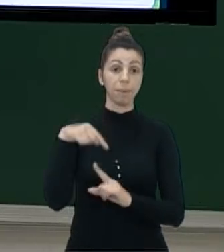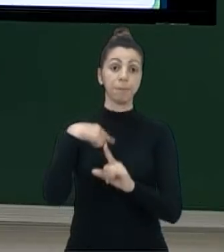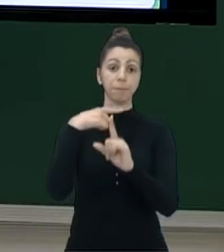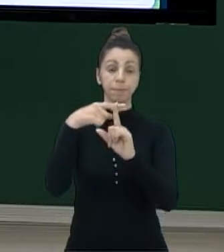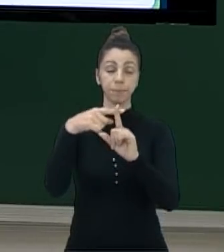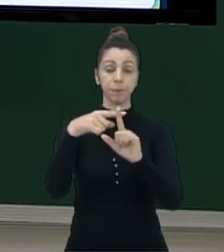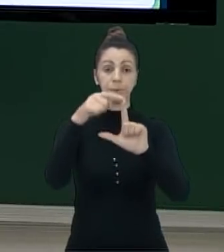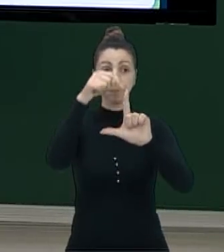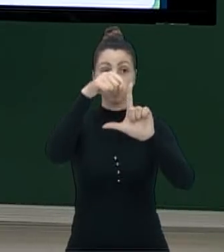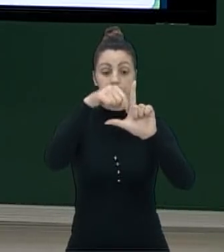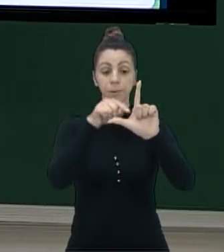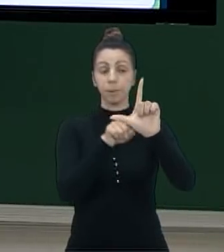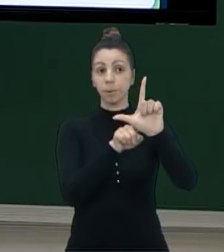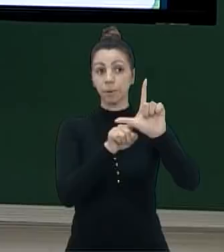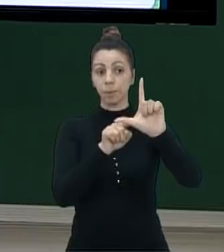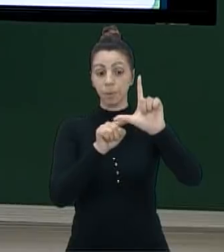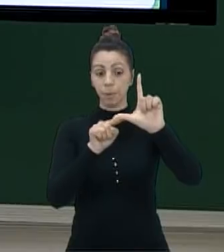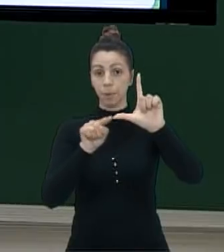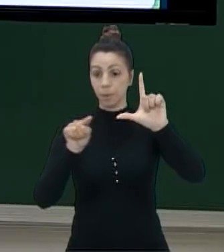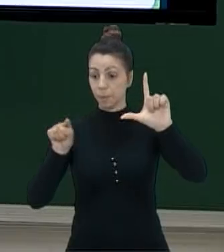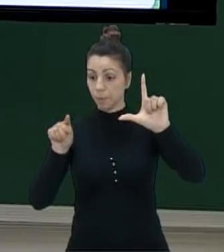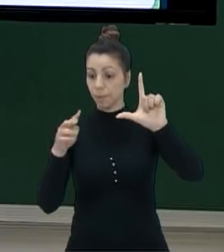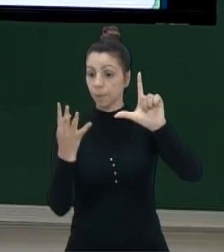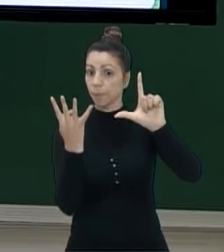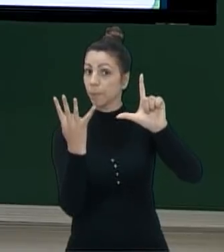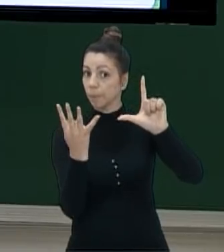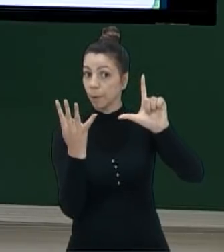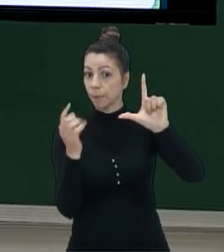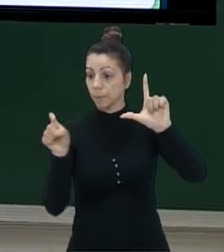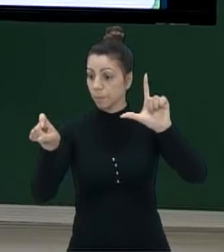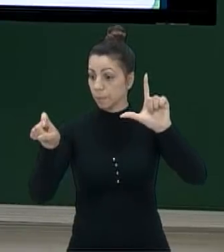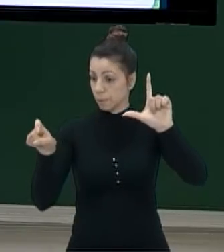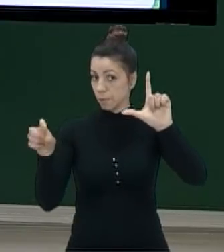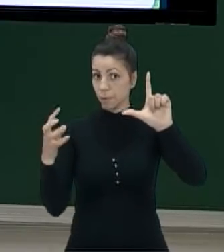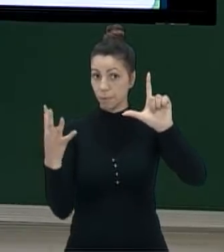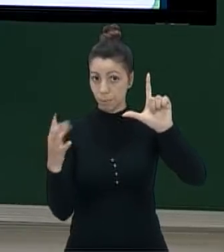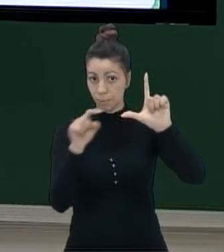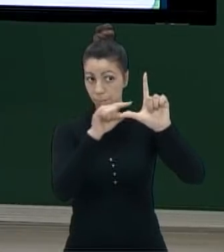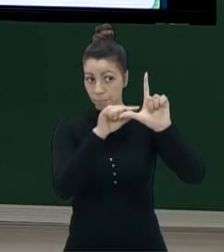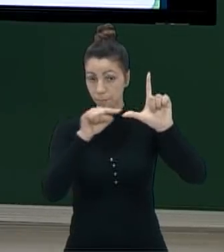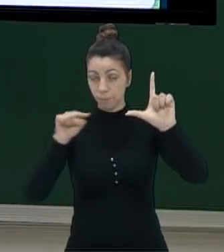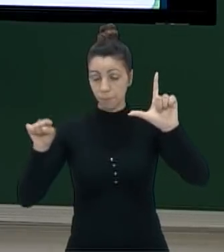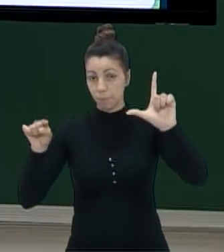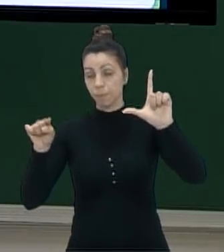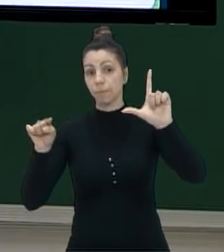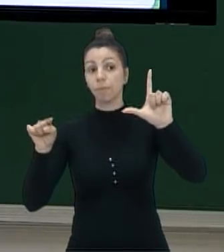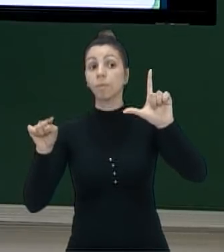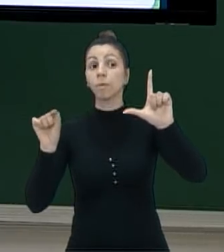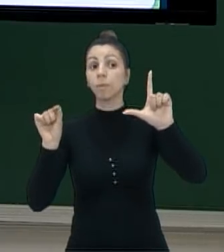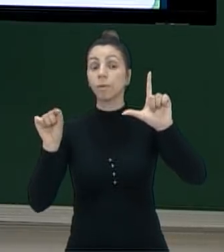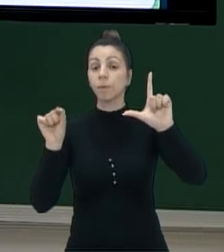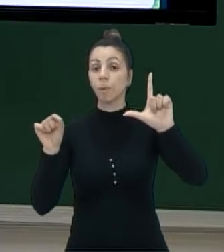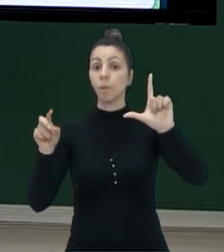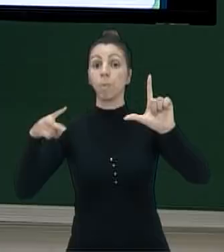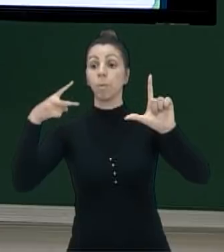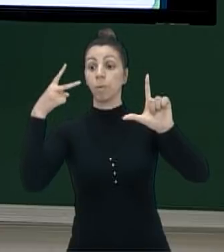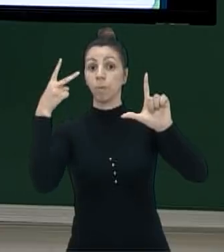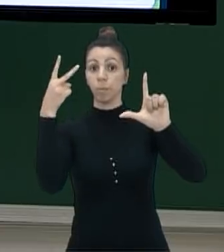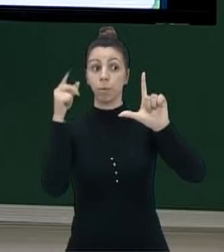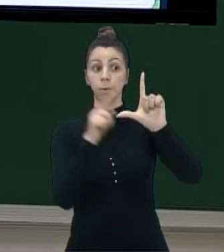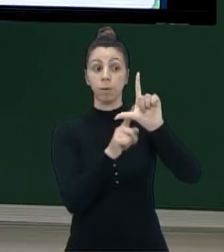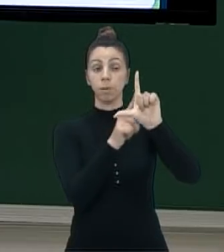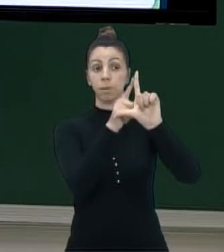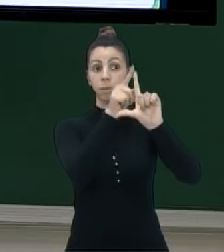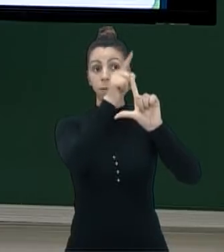4 no eixo X, o 4, você vai encontrar com o 2 do Y.